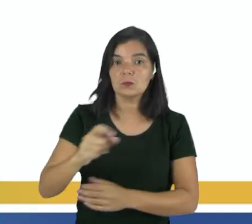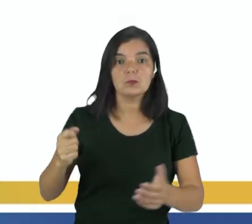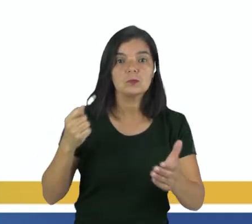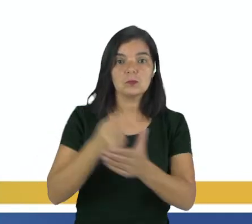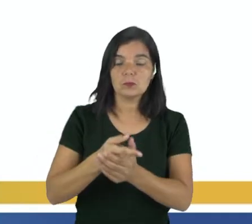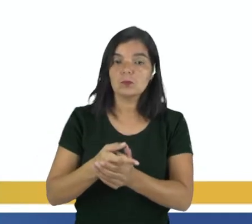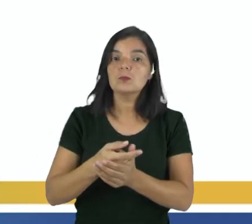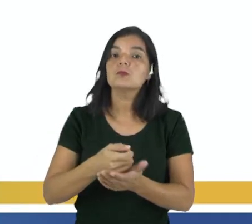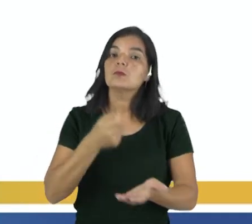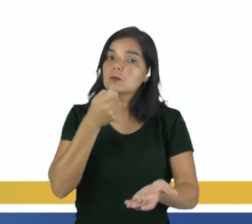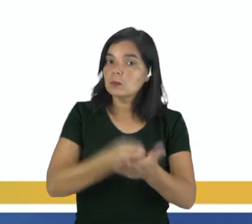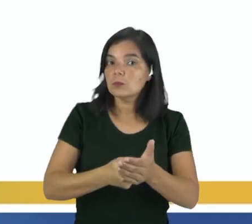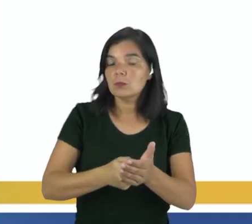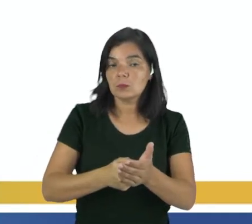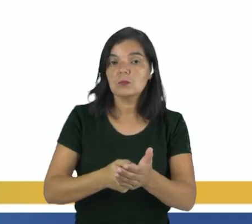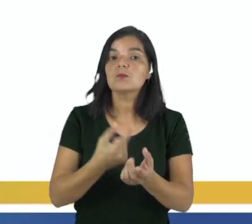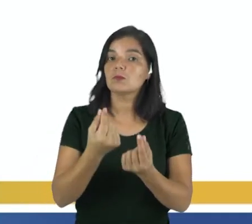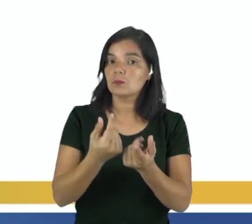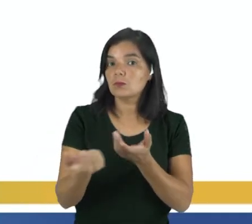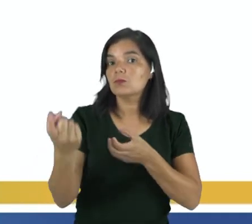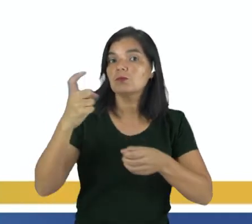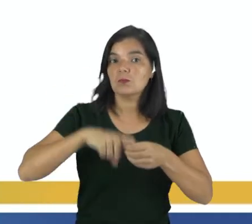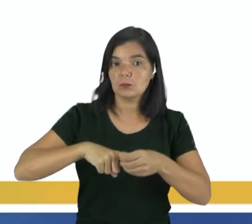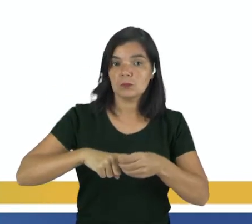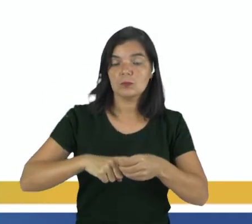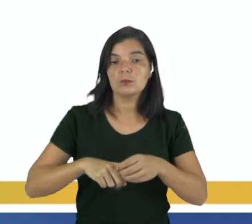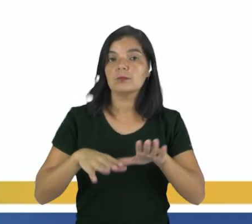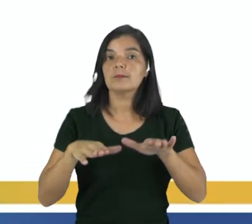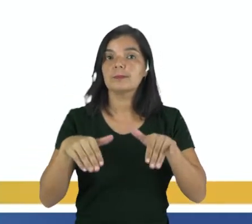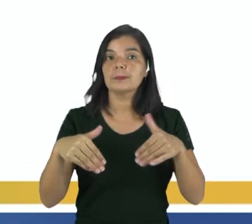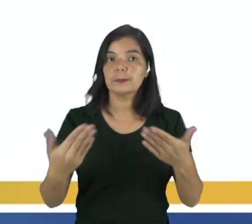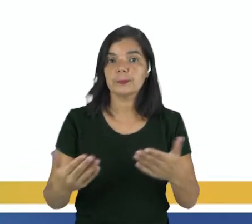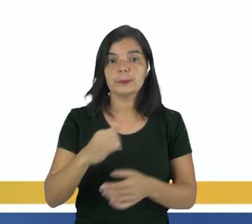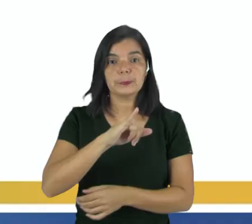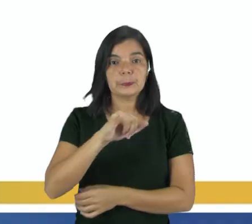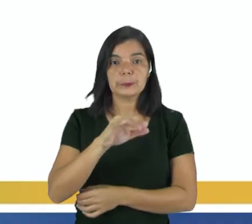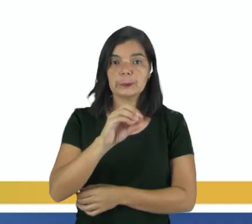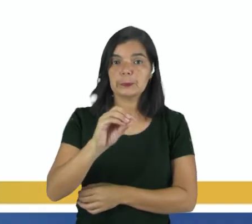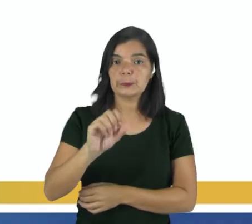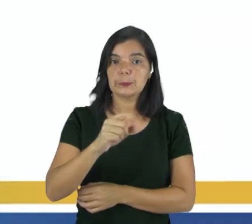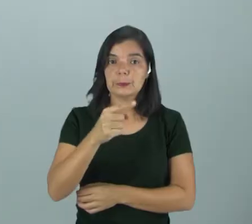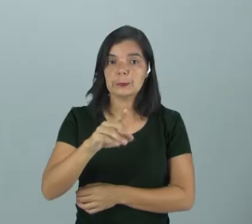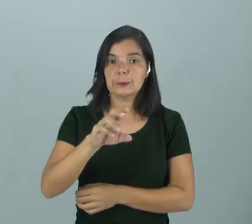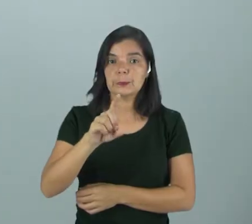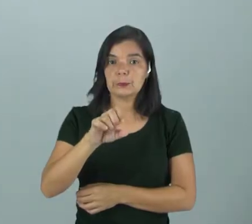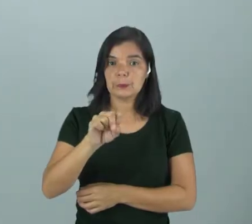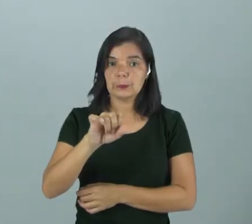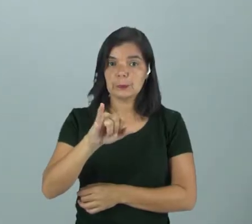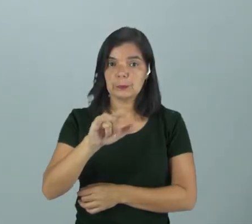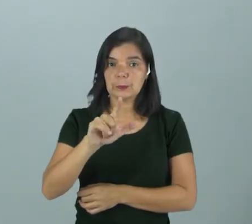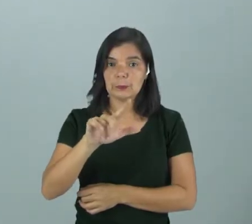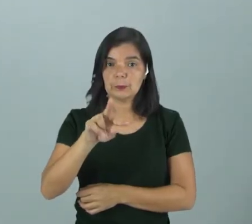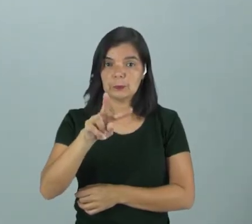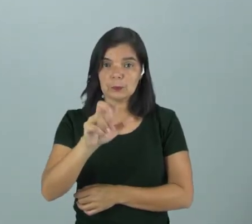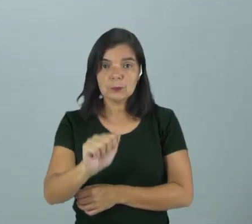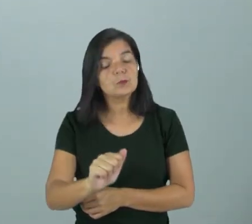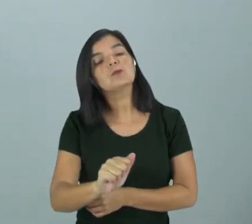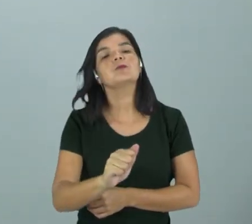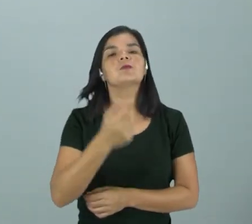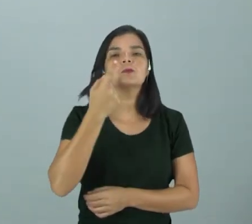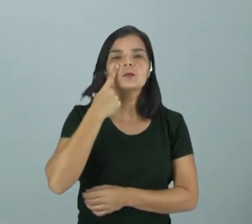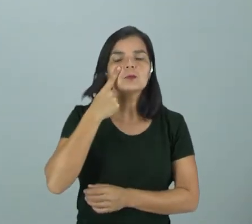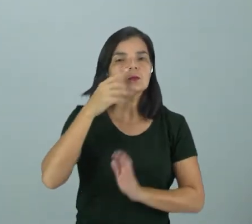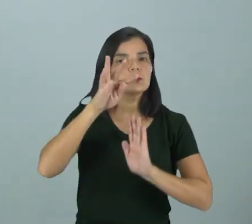e exijo o dinheiro do pagamento de volta. Sem mais, João da Silva. Então, vocês viram que o corpo do